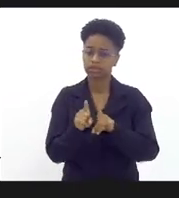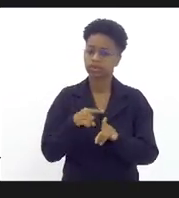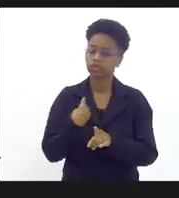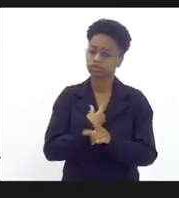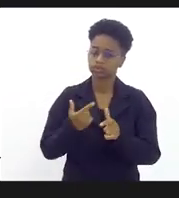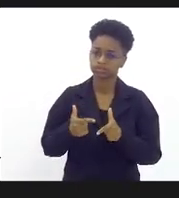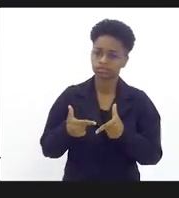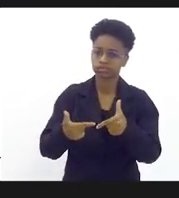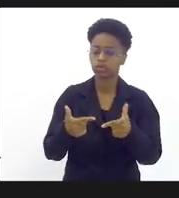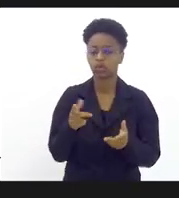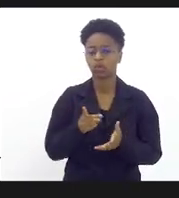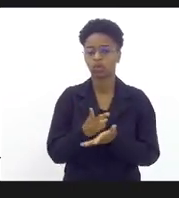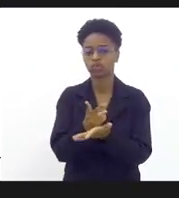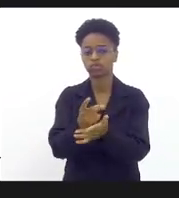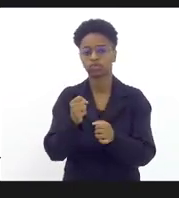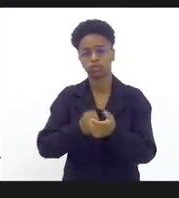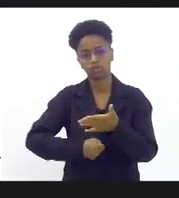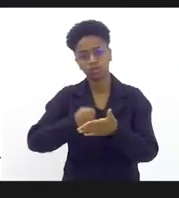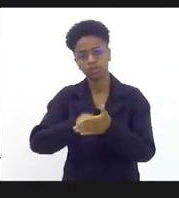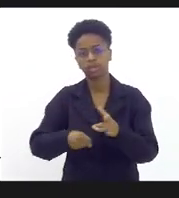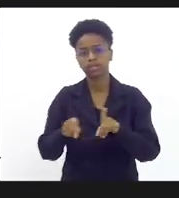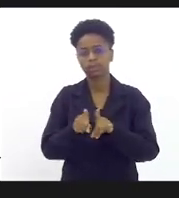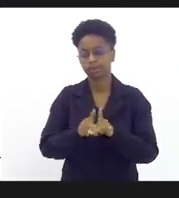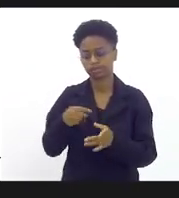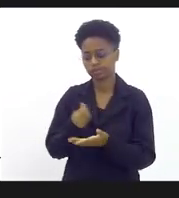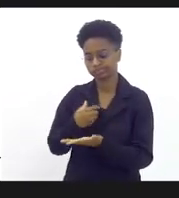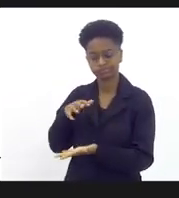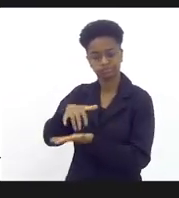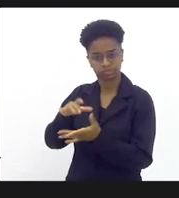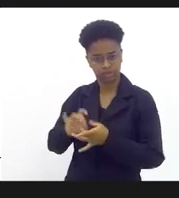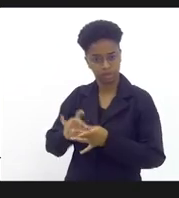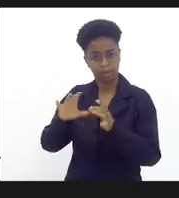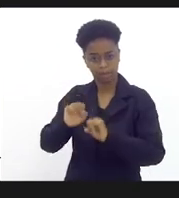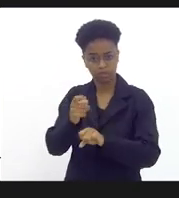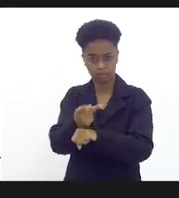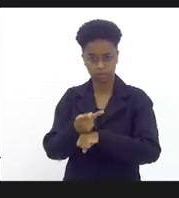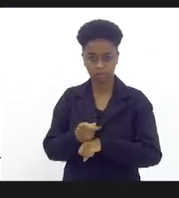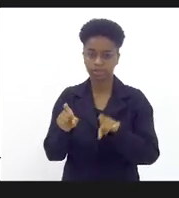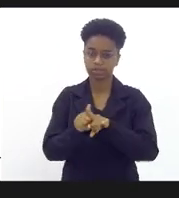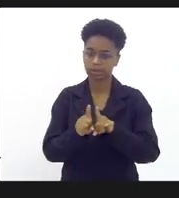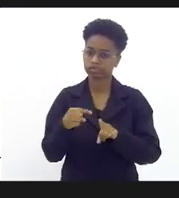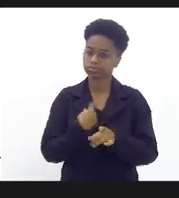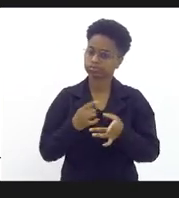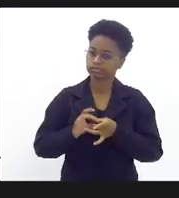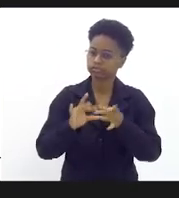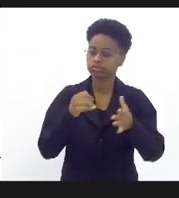luta e colocar a nossa entidade à disposição e também os nossos braços para essa luta.